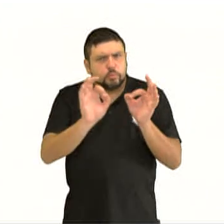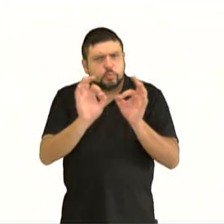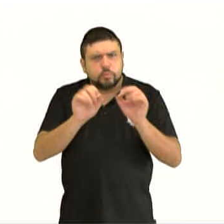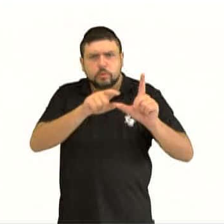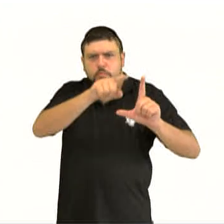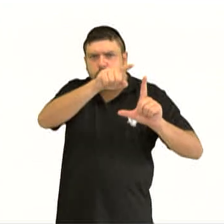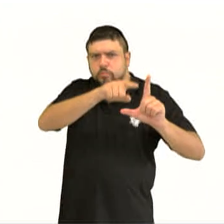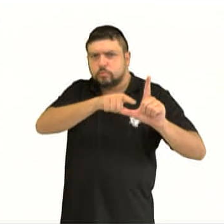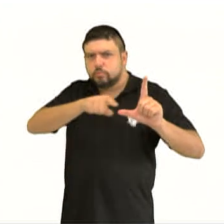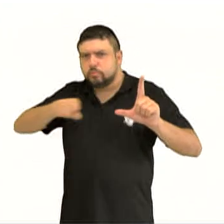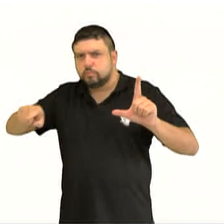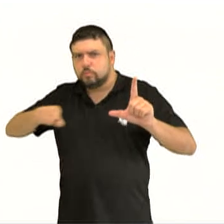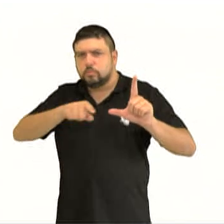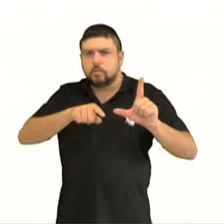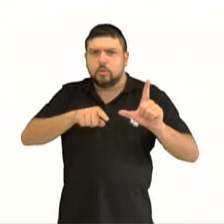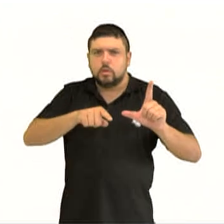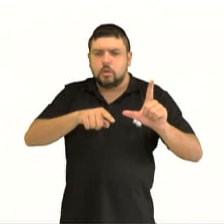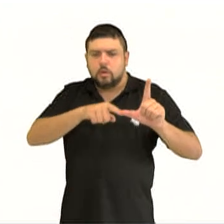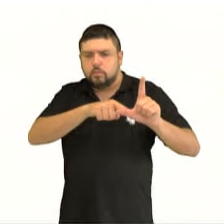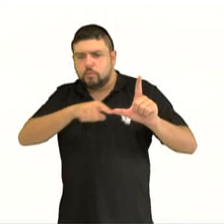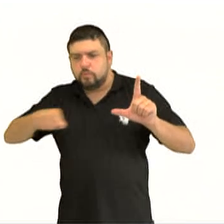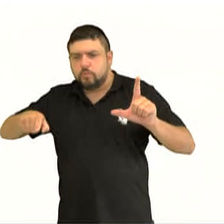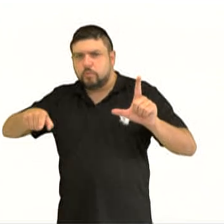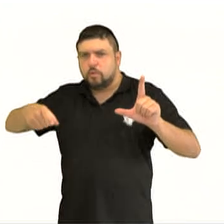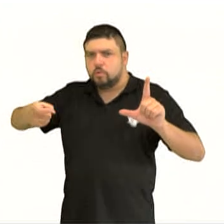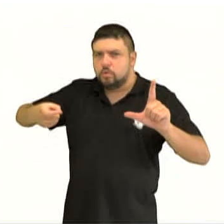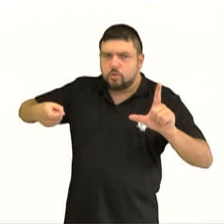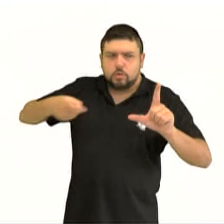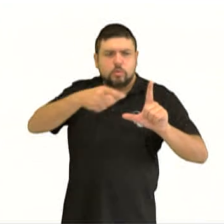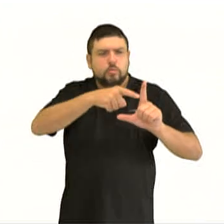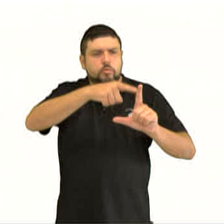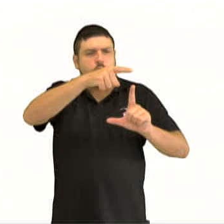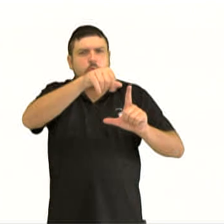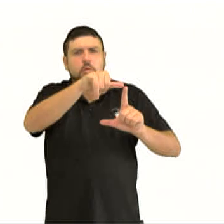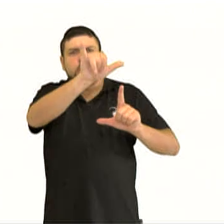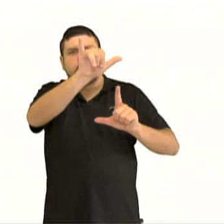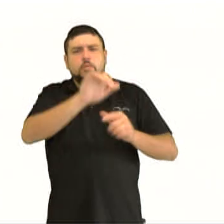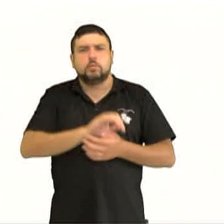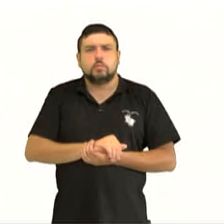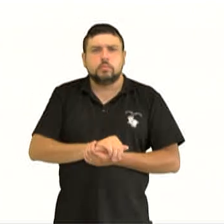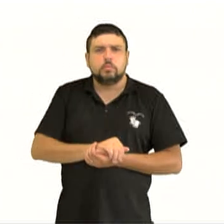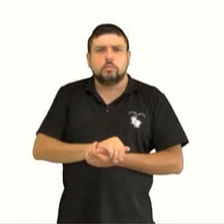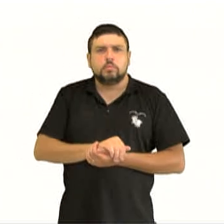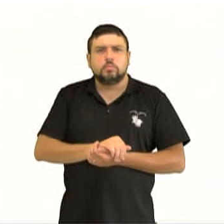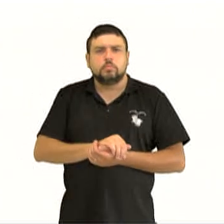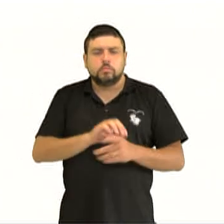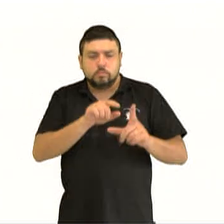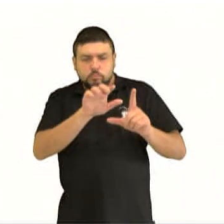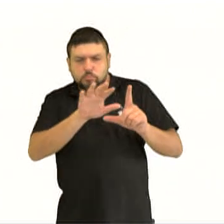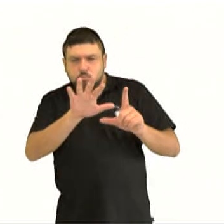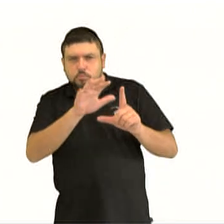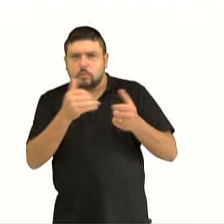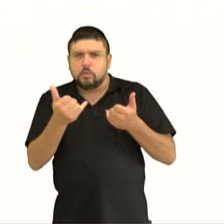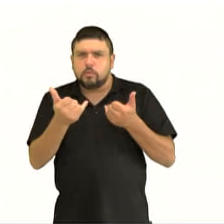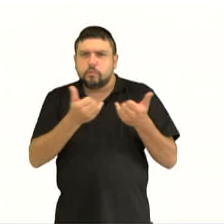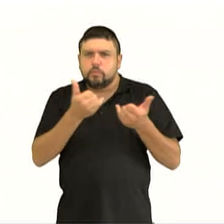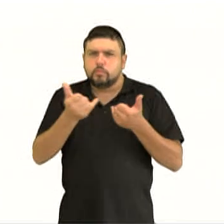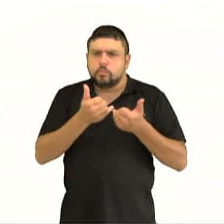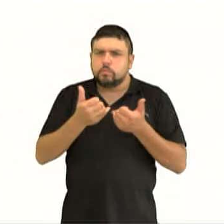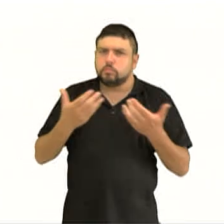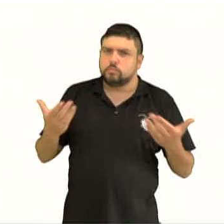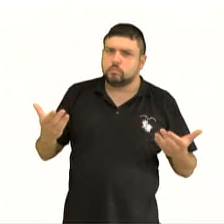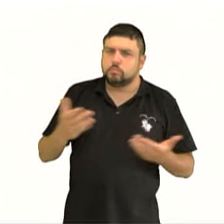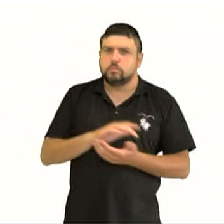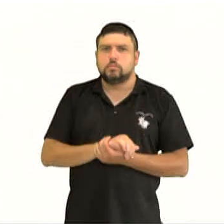cartesiano? Eixo x, eixo y. Quais são as informações que um plano cartesiano nos dá? Nós temos então o